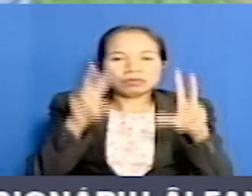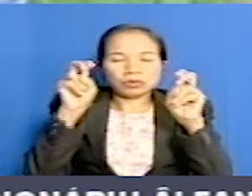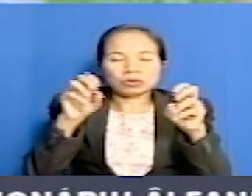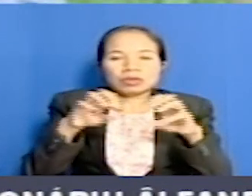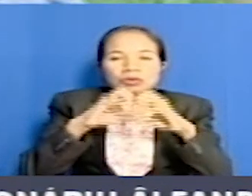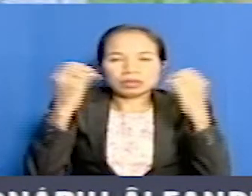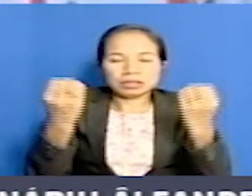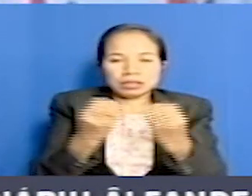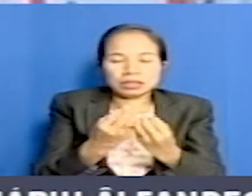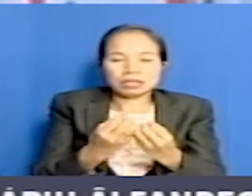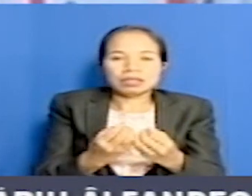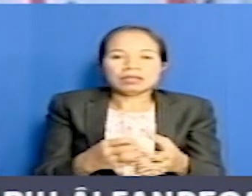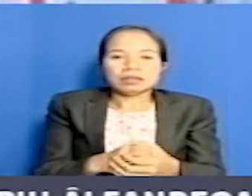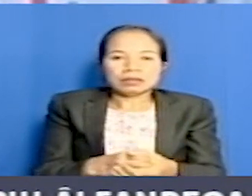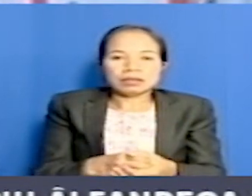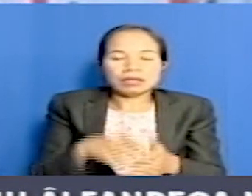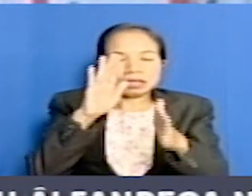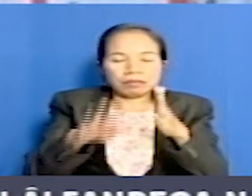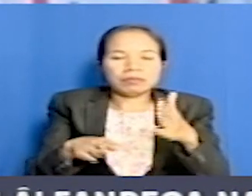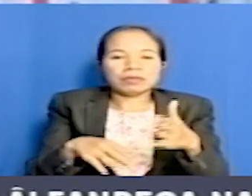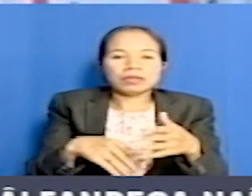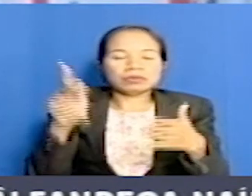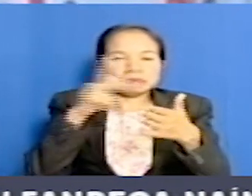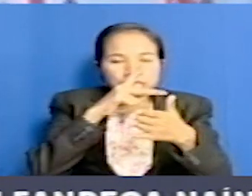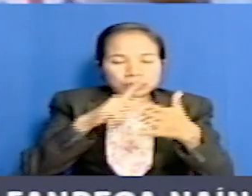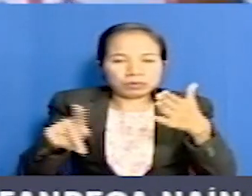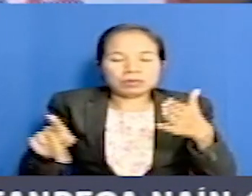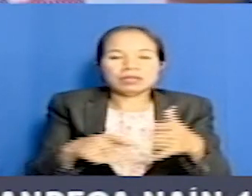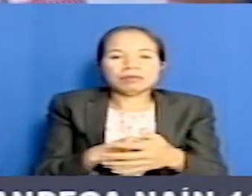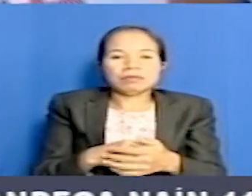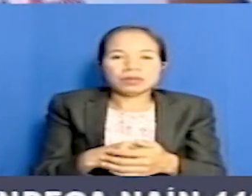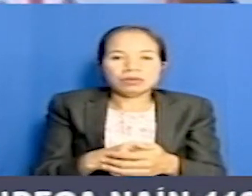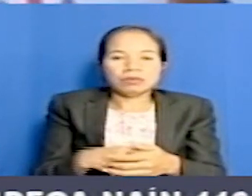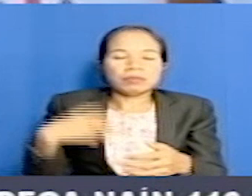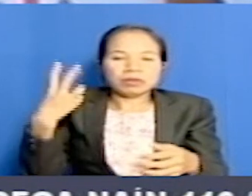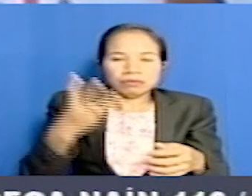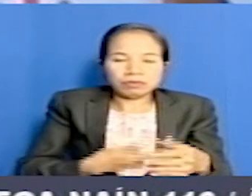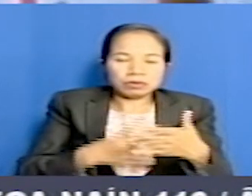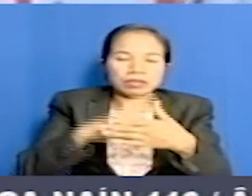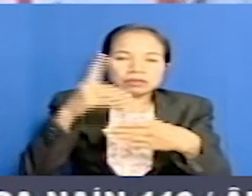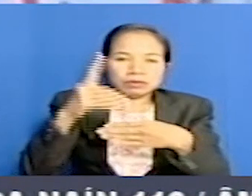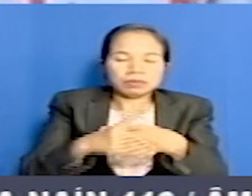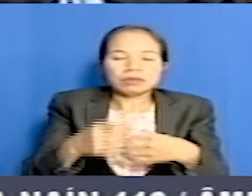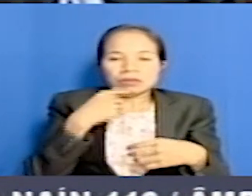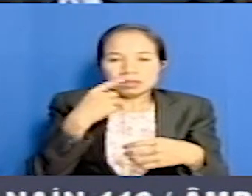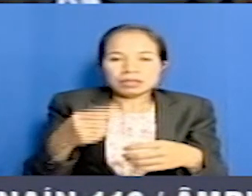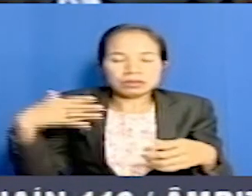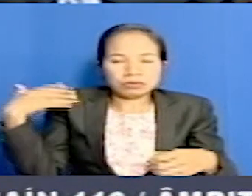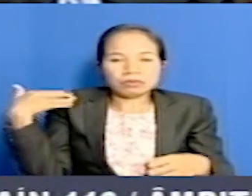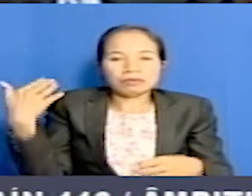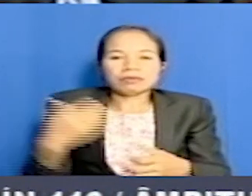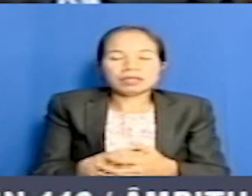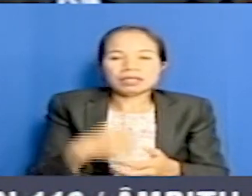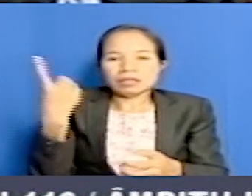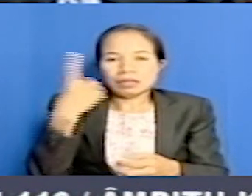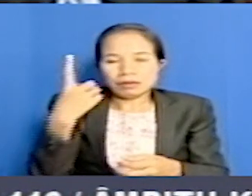organização minha, maca Deus conflito, bem-vindo ao desenvolvimento, ou expressão no perspectiva ne cata, juventude ne bem cria